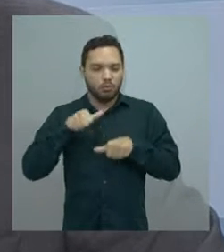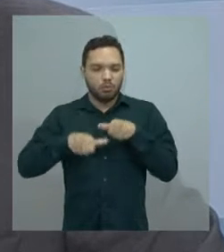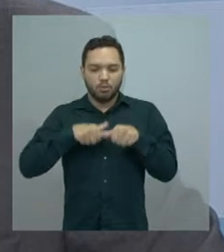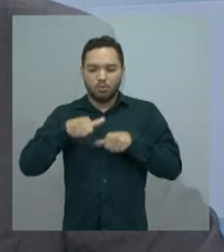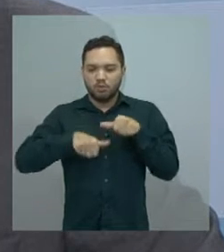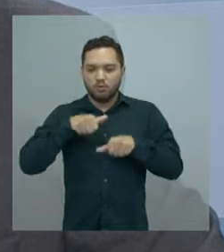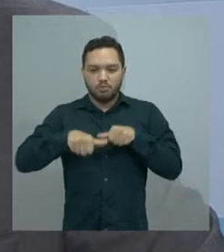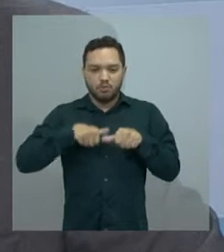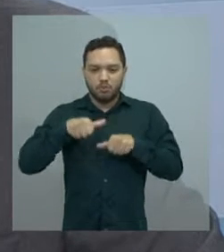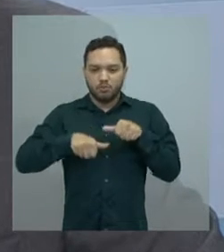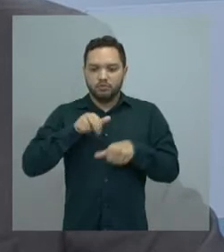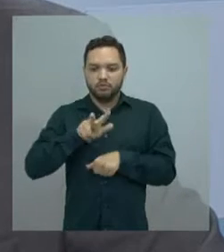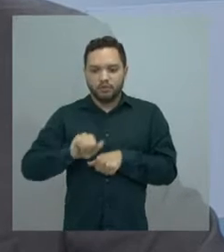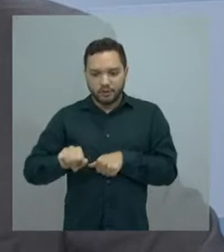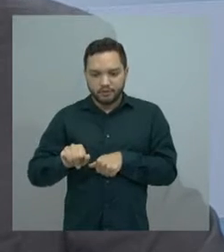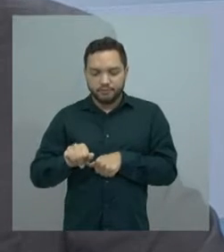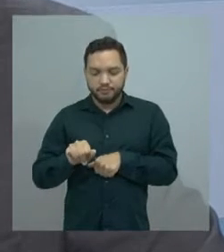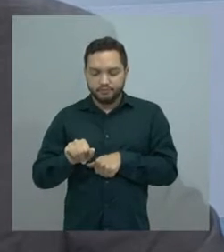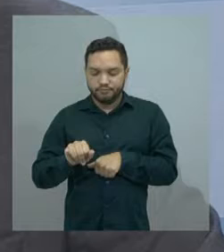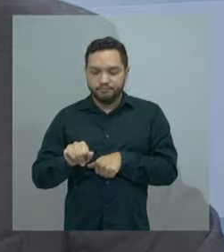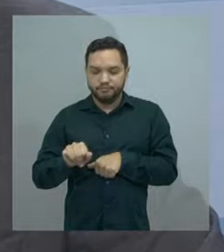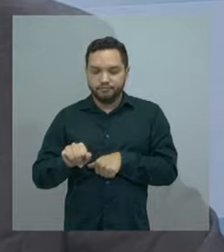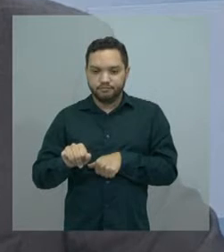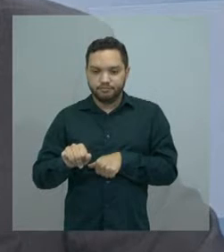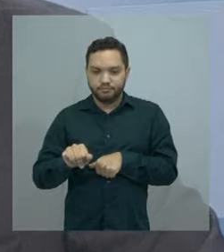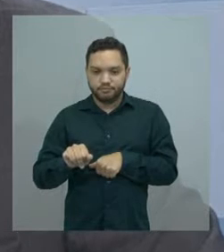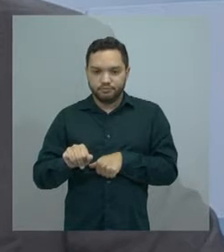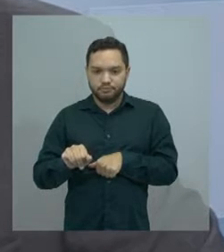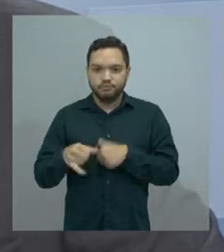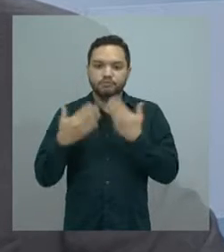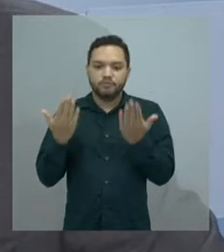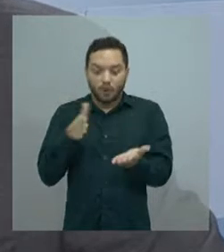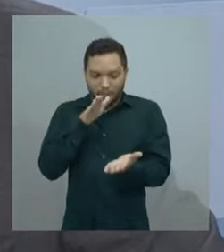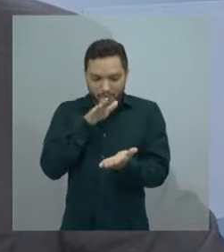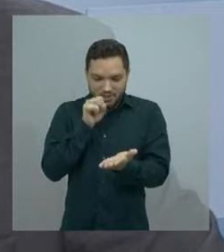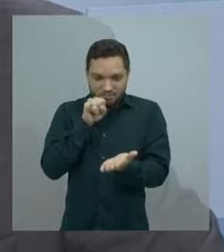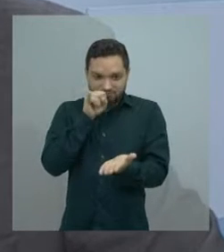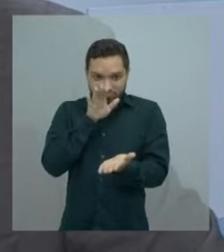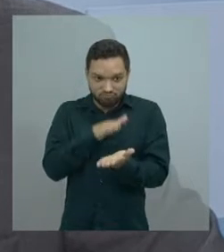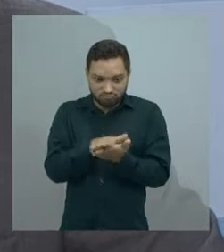se alterar muito a legislação. A publicação impressa,